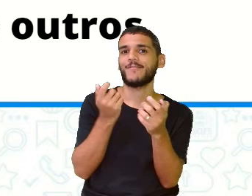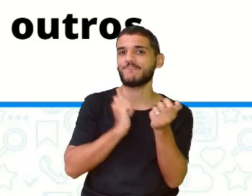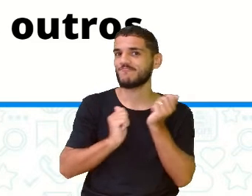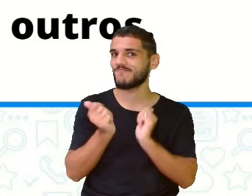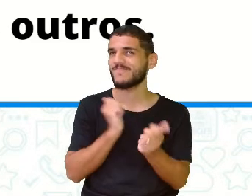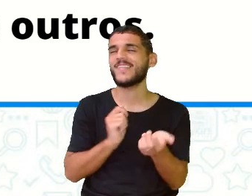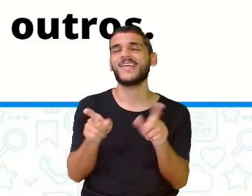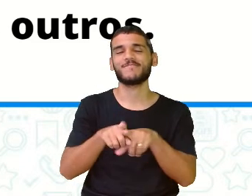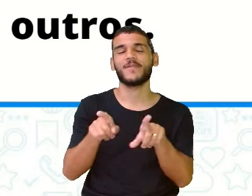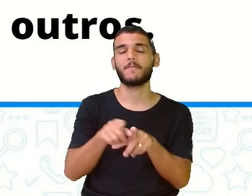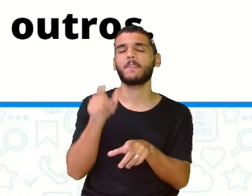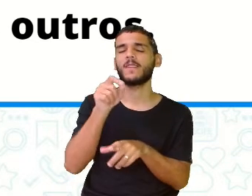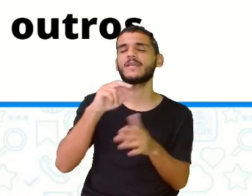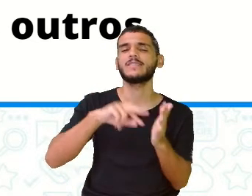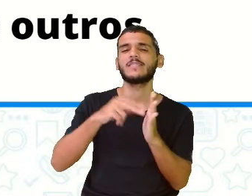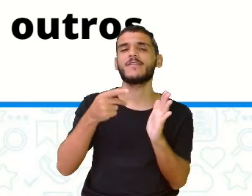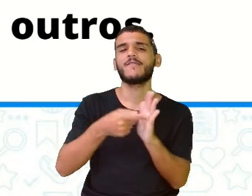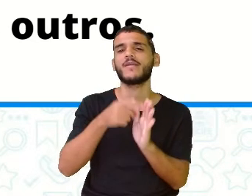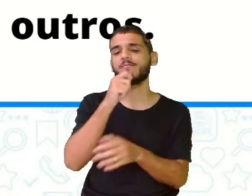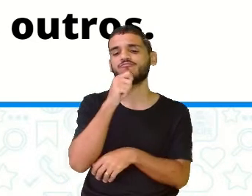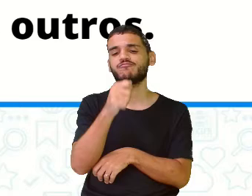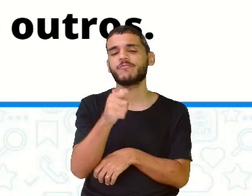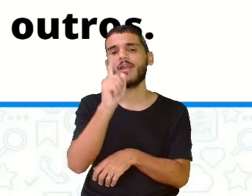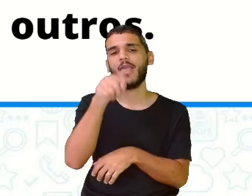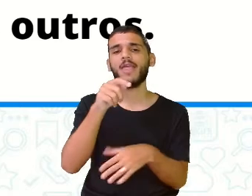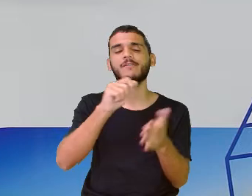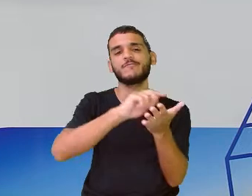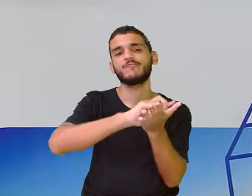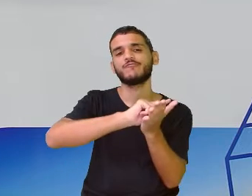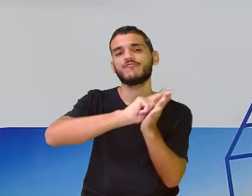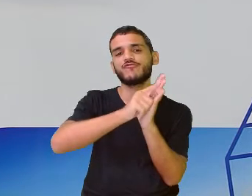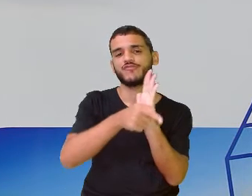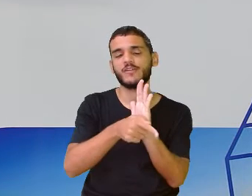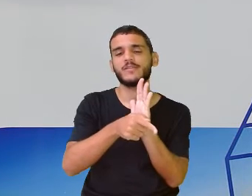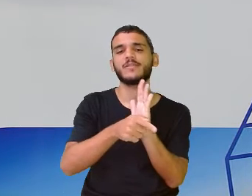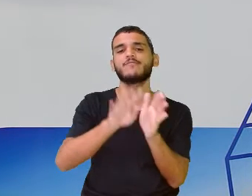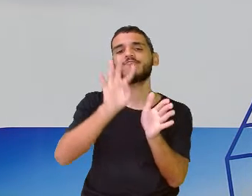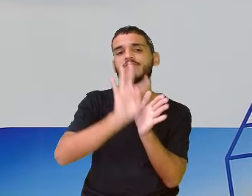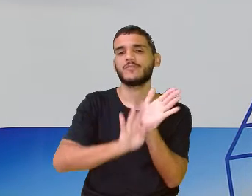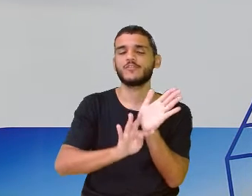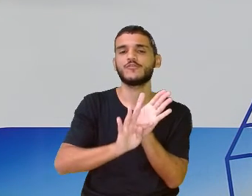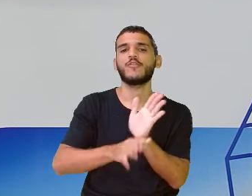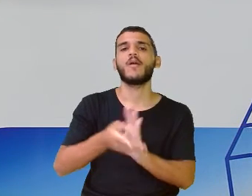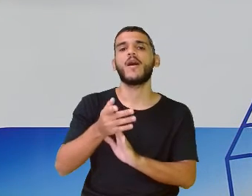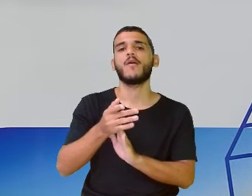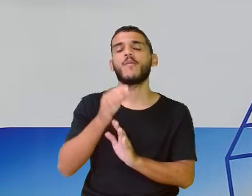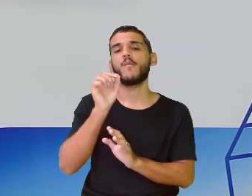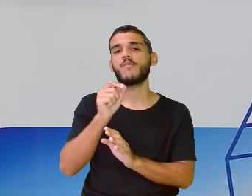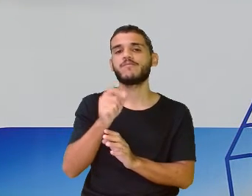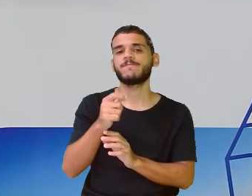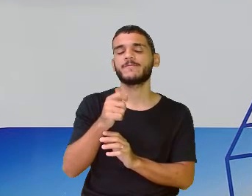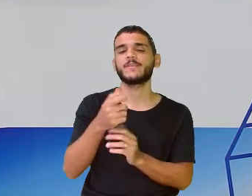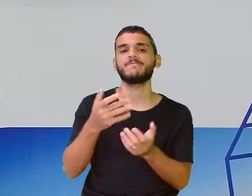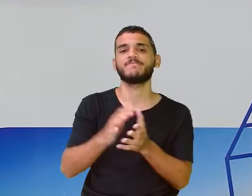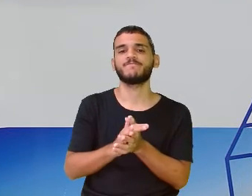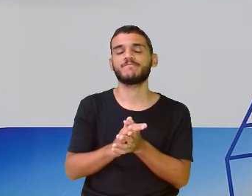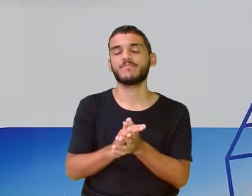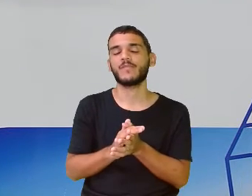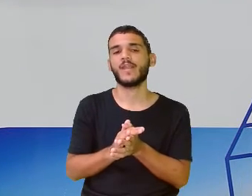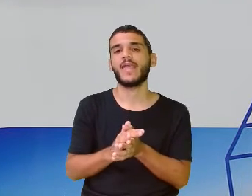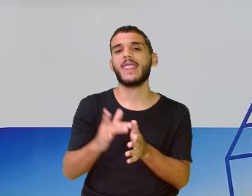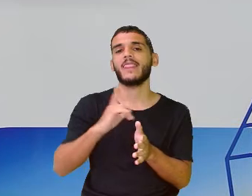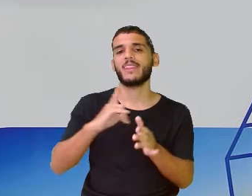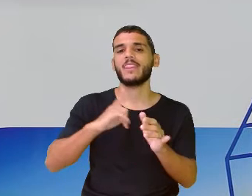A reportagem é um gênero textual jornalístico não literário veiculado nos meios